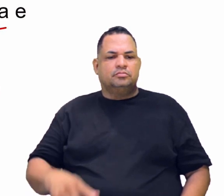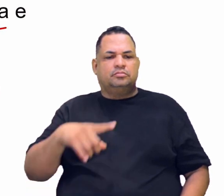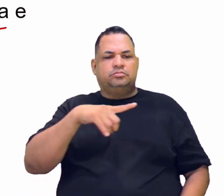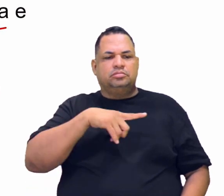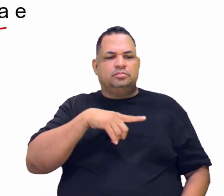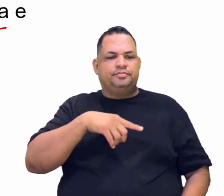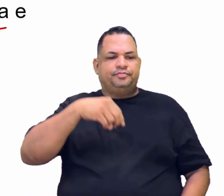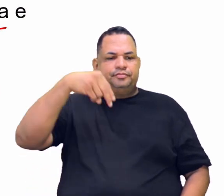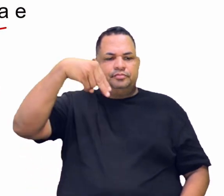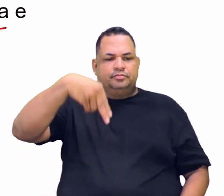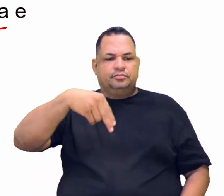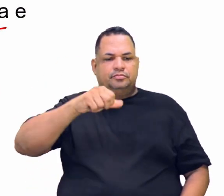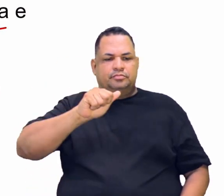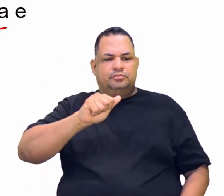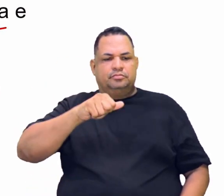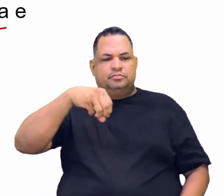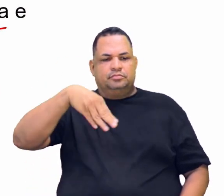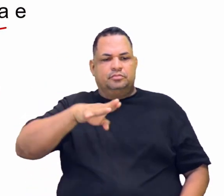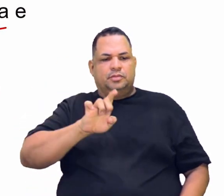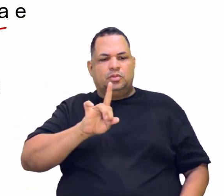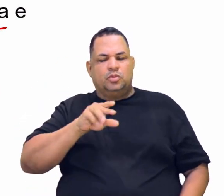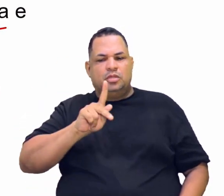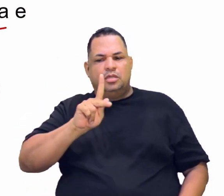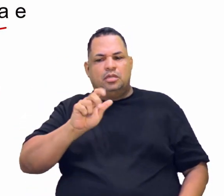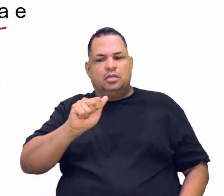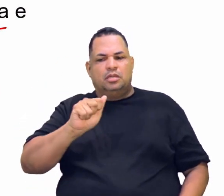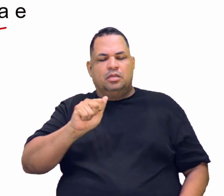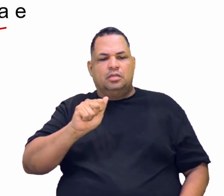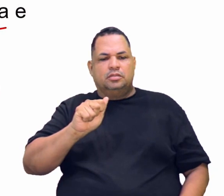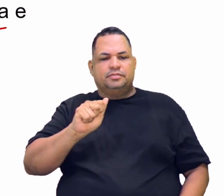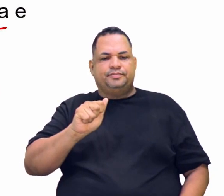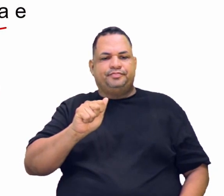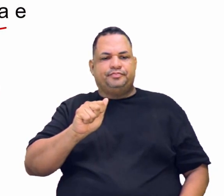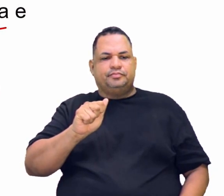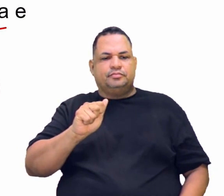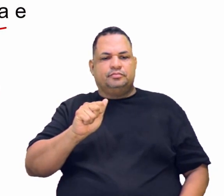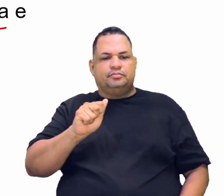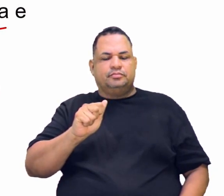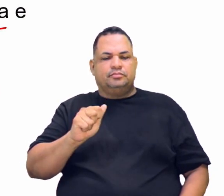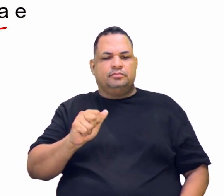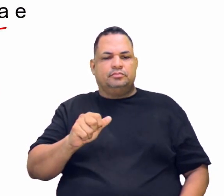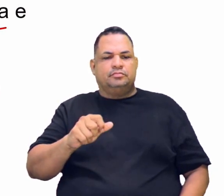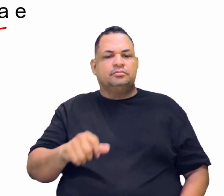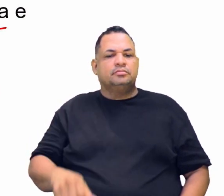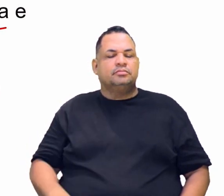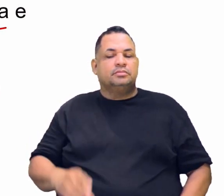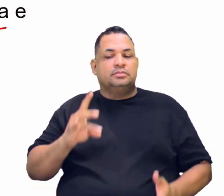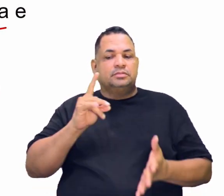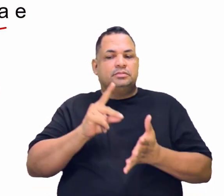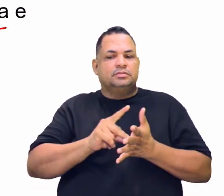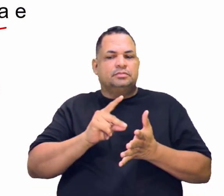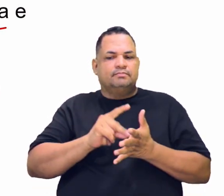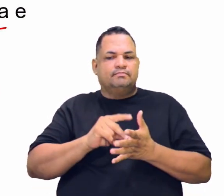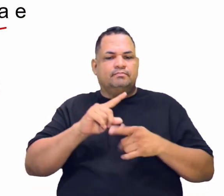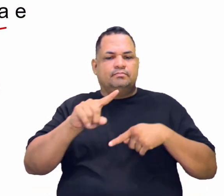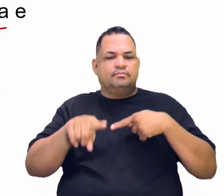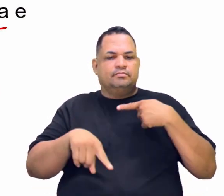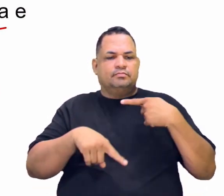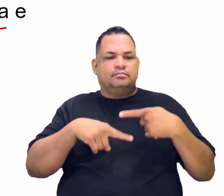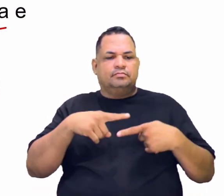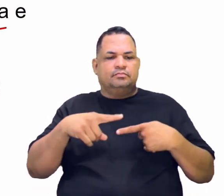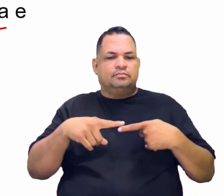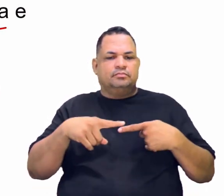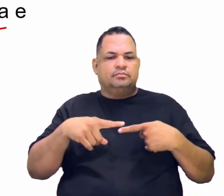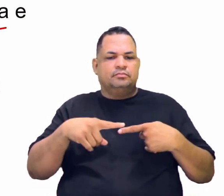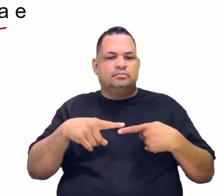Os Nambiquaras, olha só como é que escrevia o Nambiquara. Na verdade, depois, você fazia